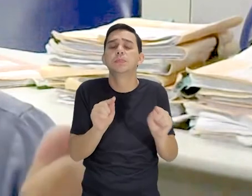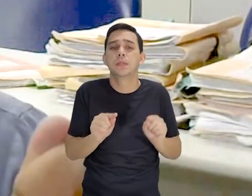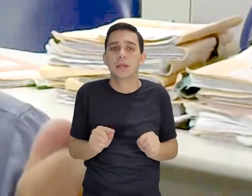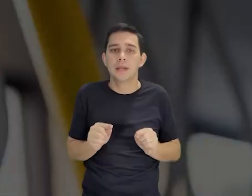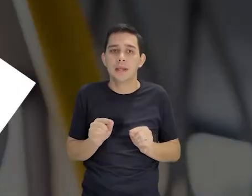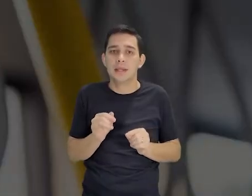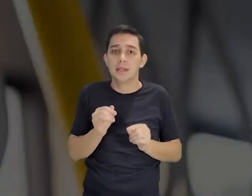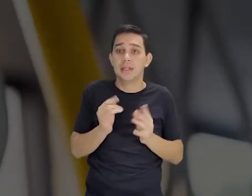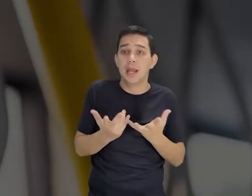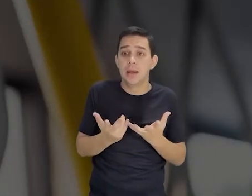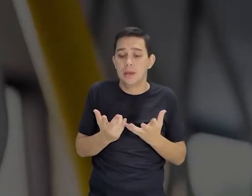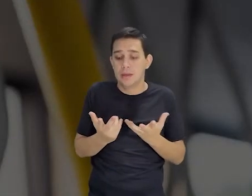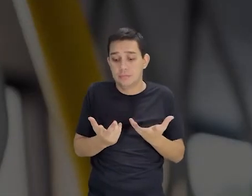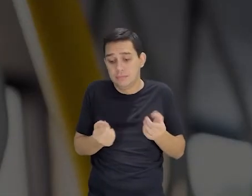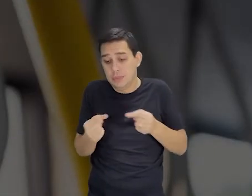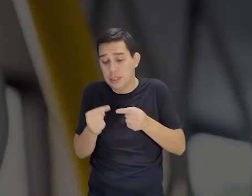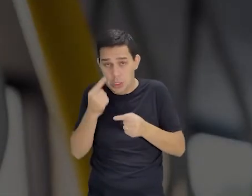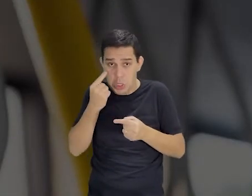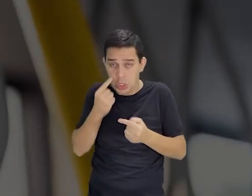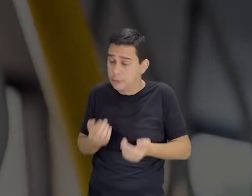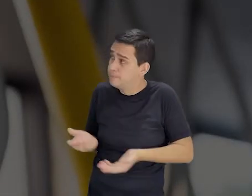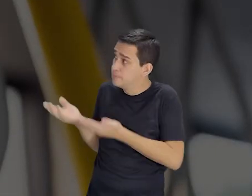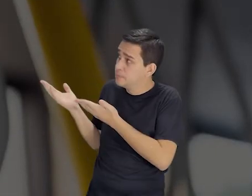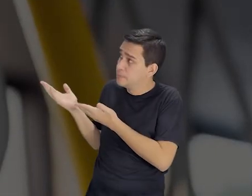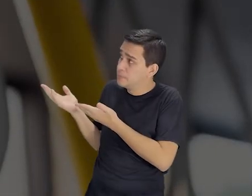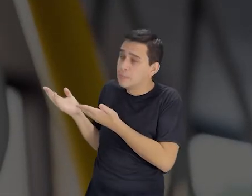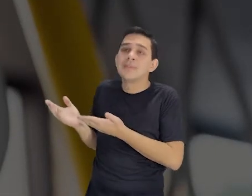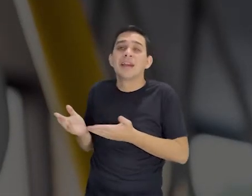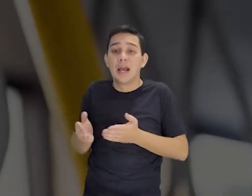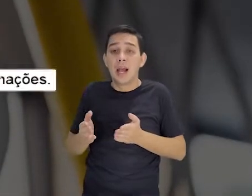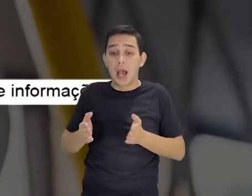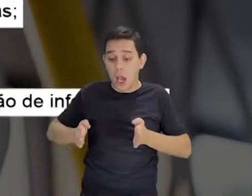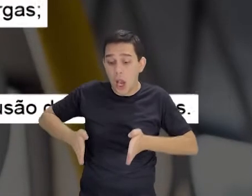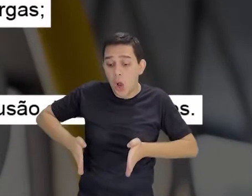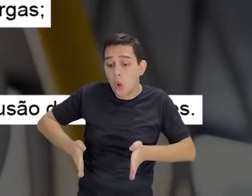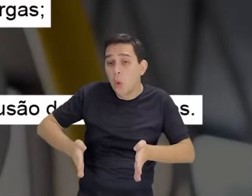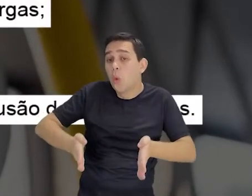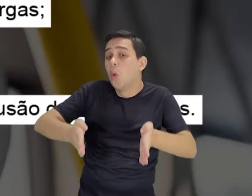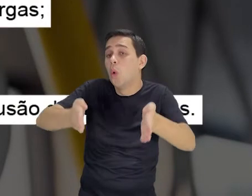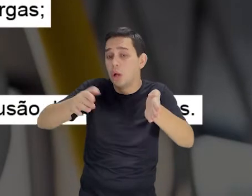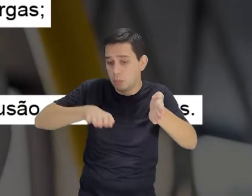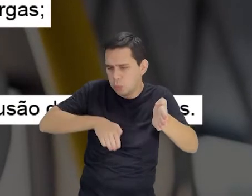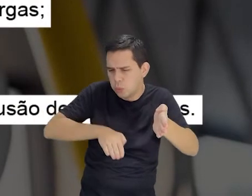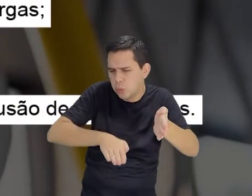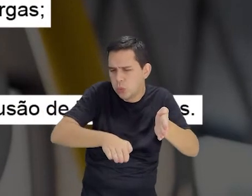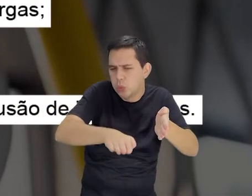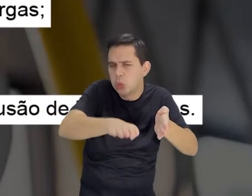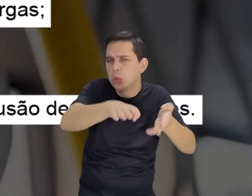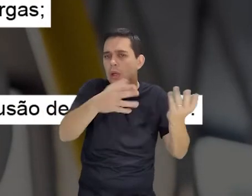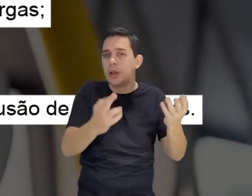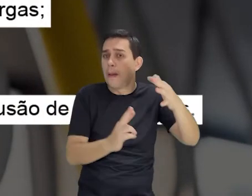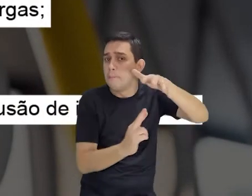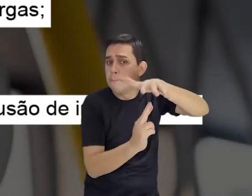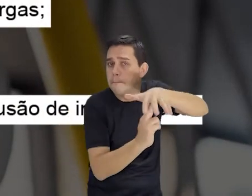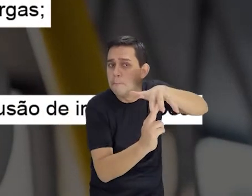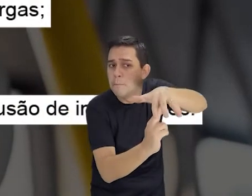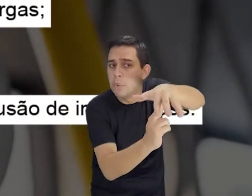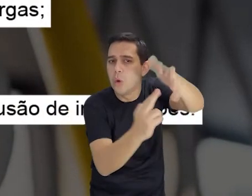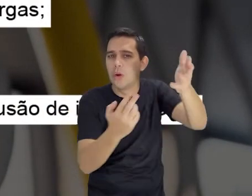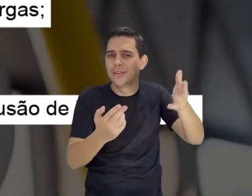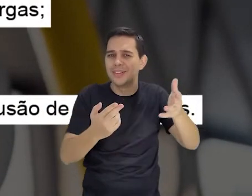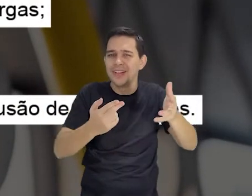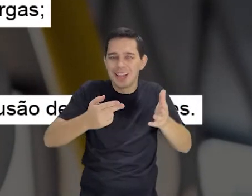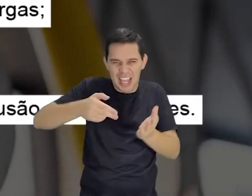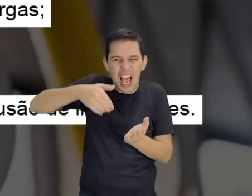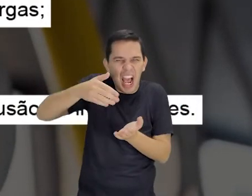de mobilidade urbana, como a condição das vias, os logradouros públicos, sinalização viária, instrumentos